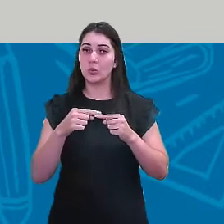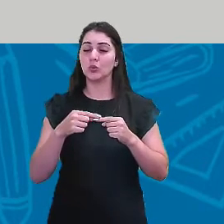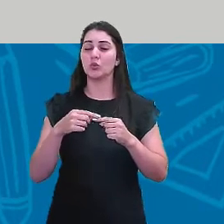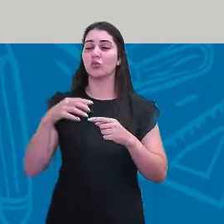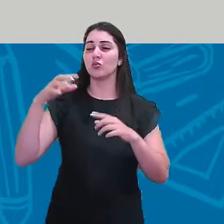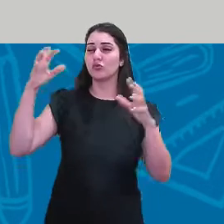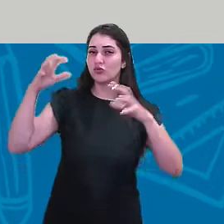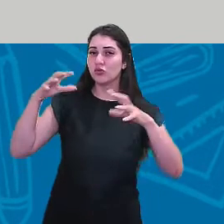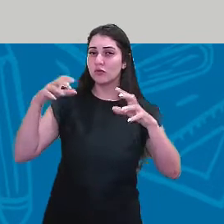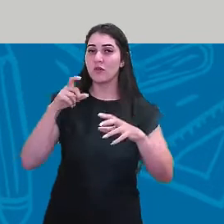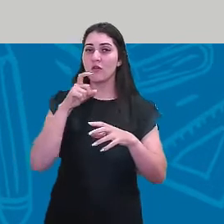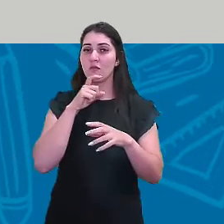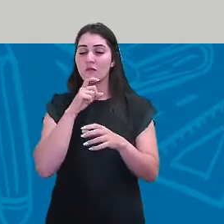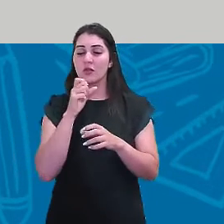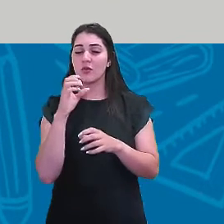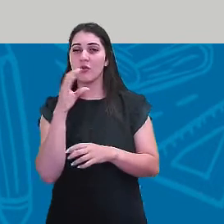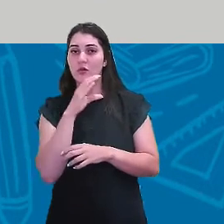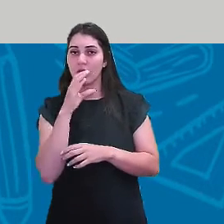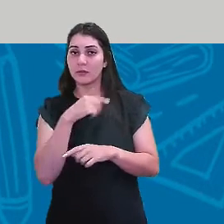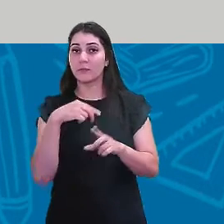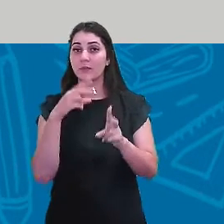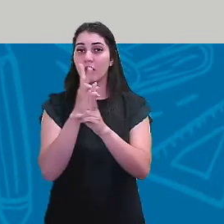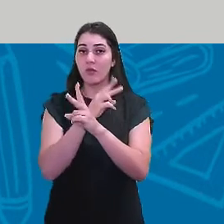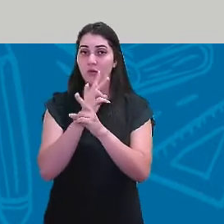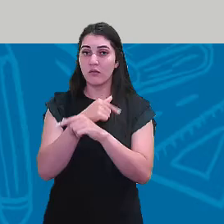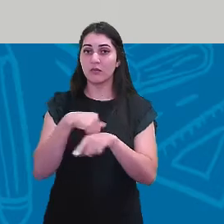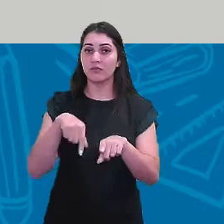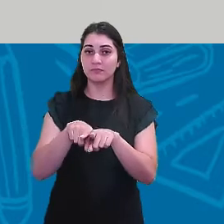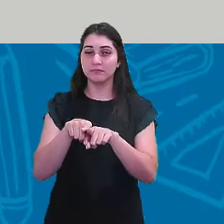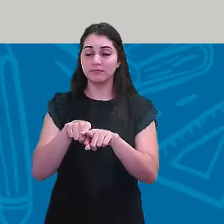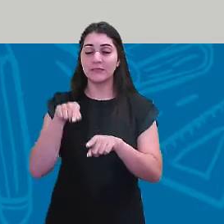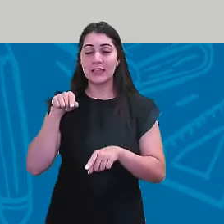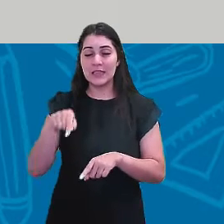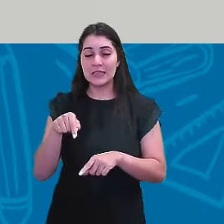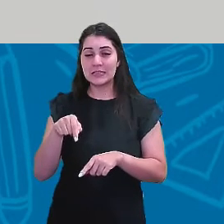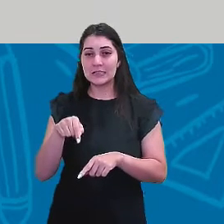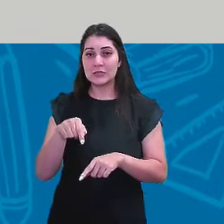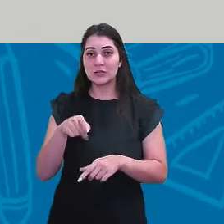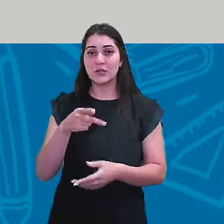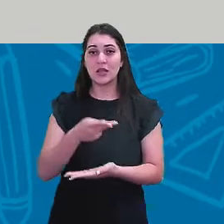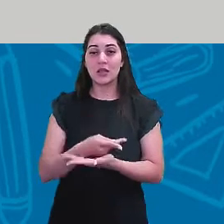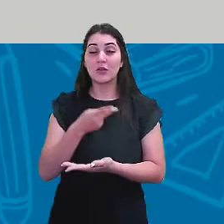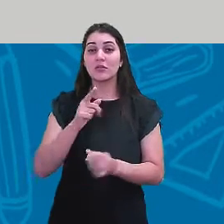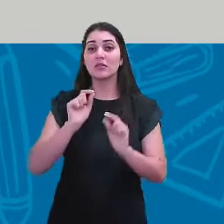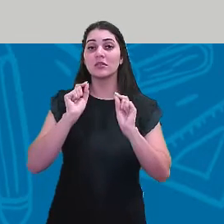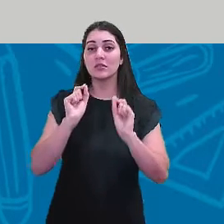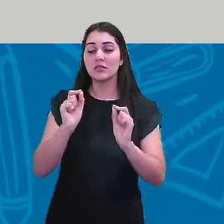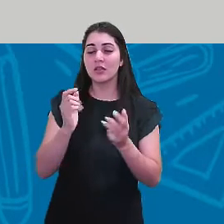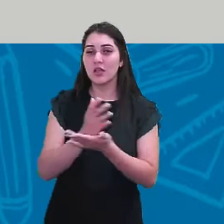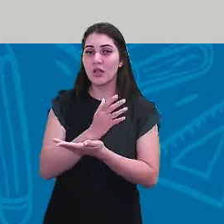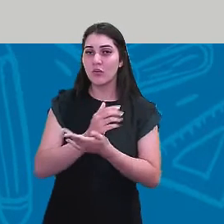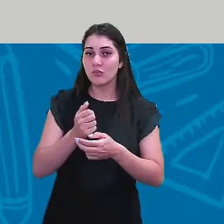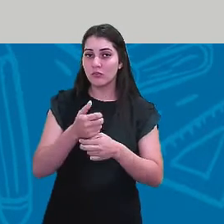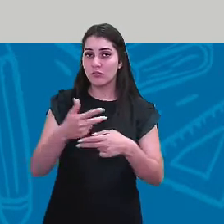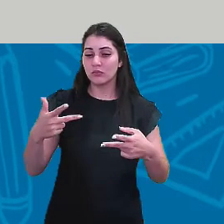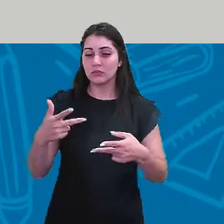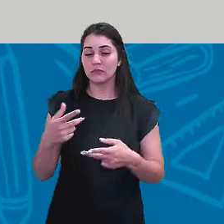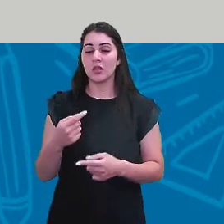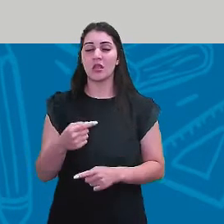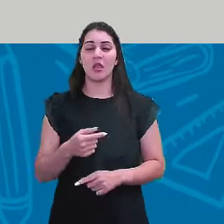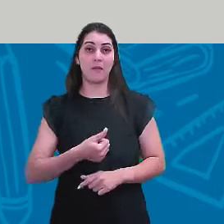com o frio, com o calor e com o vento também. E isso provoca algumas reações. Uma delas